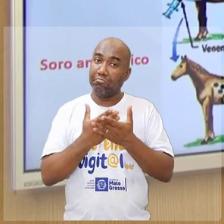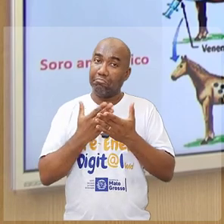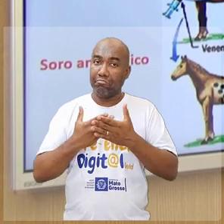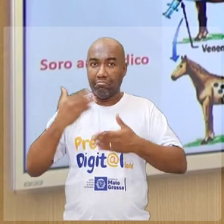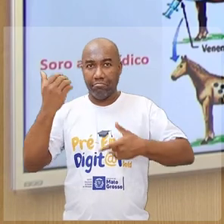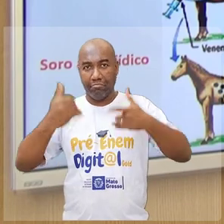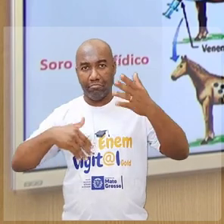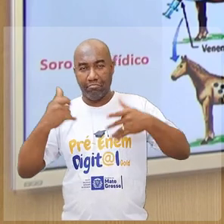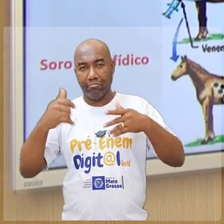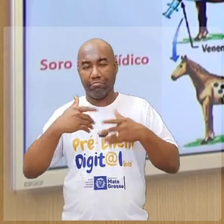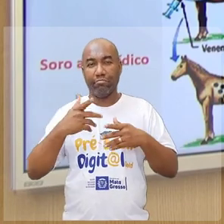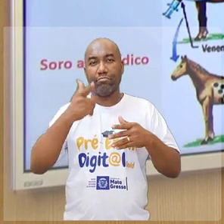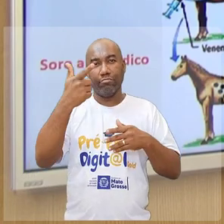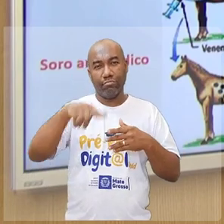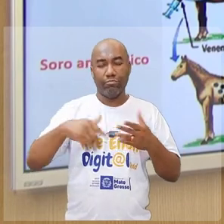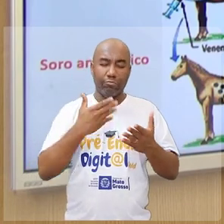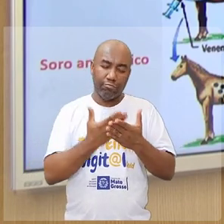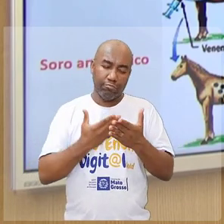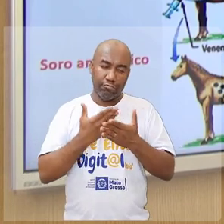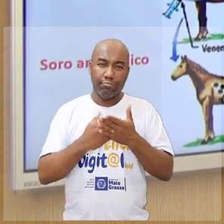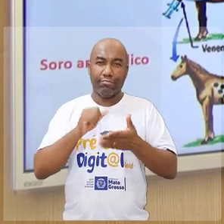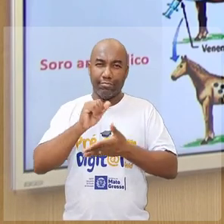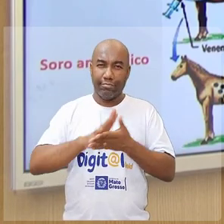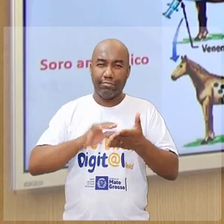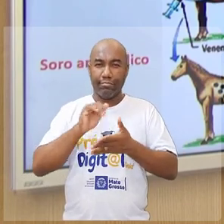proveito, faça suas revisões, resolva os